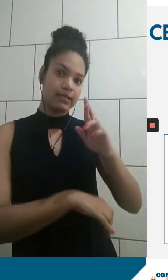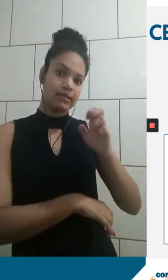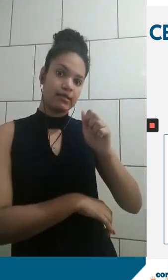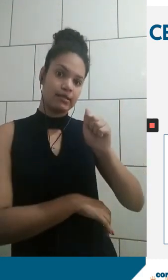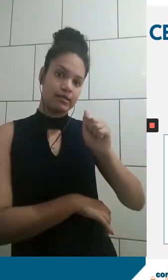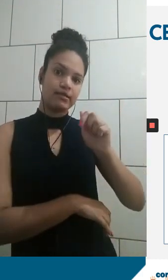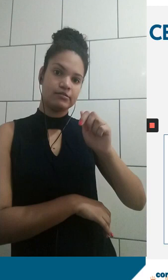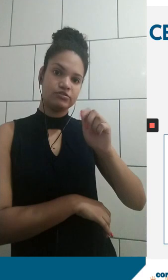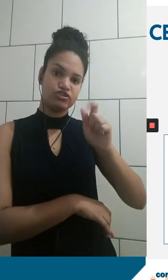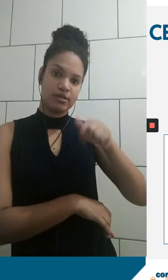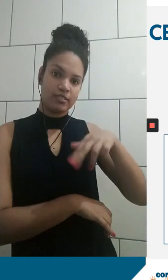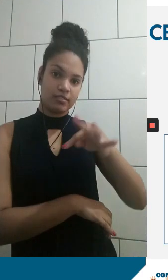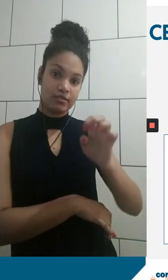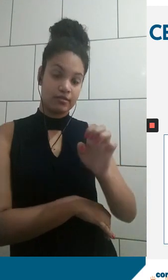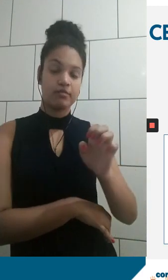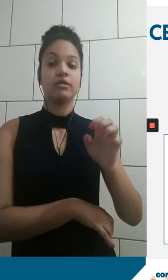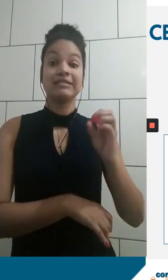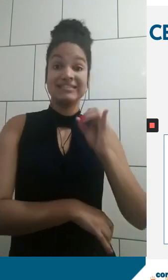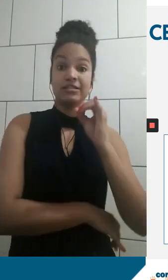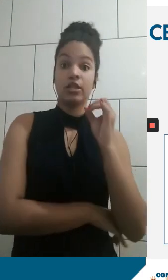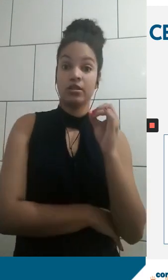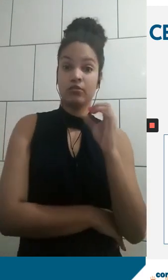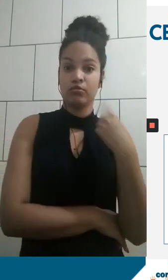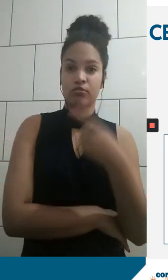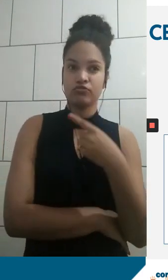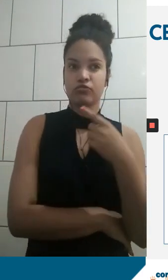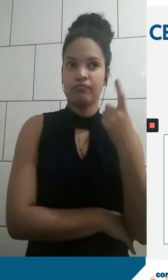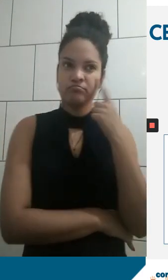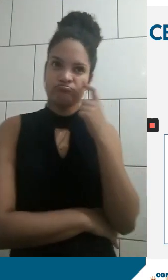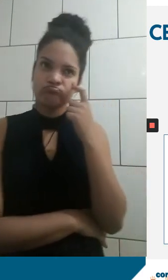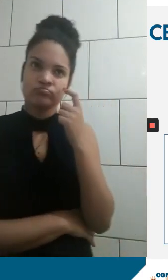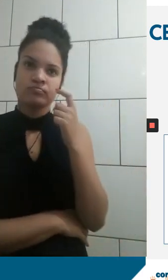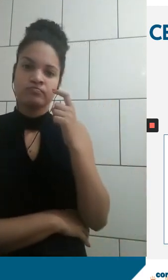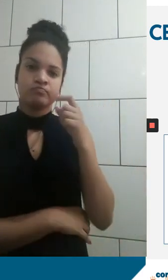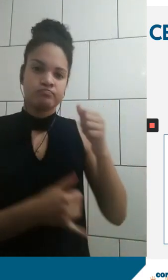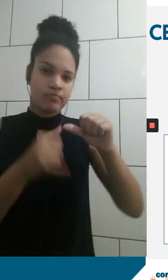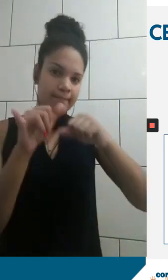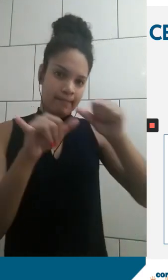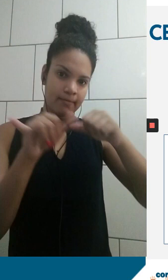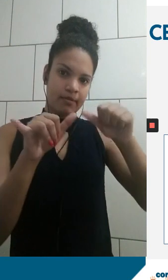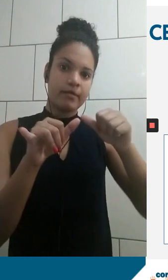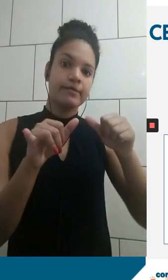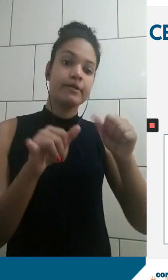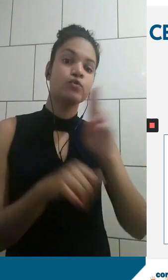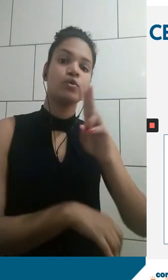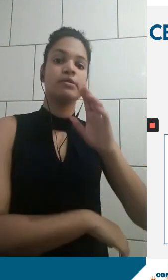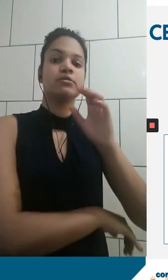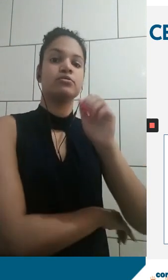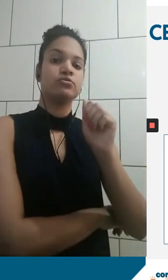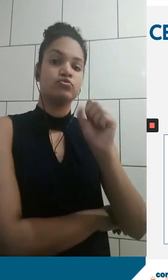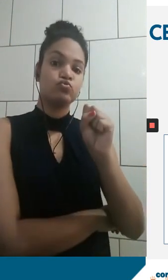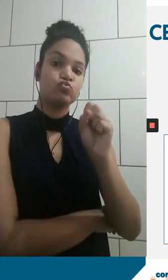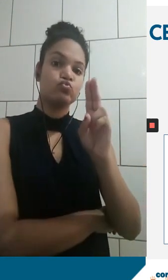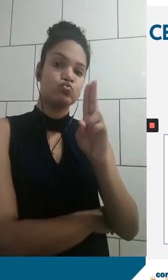consideramos reações enzimáticas, são chamadas de substratos. Então, temos uma enzima que atua